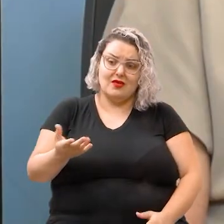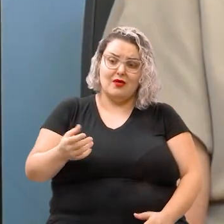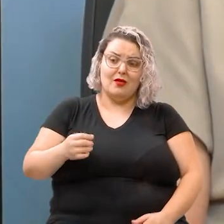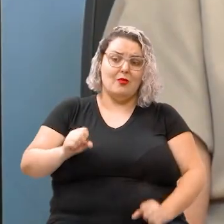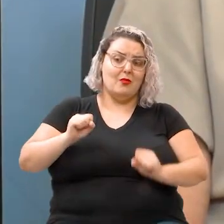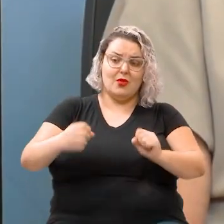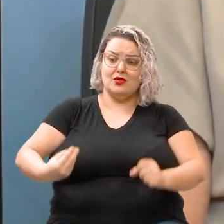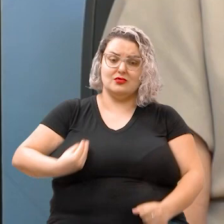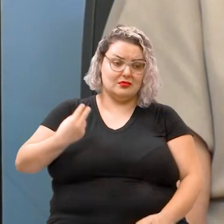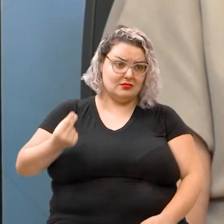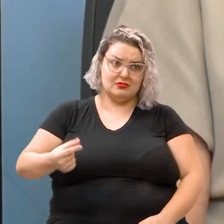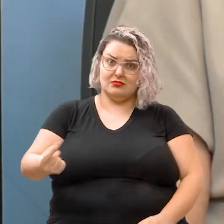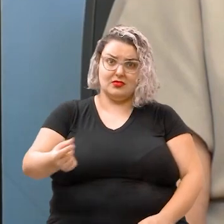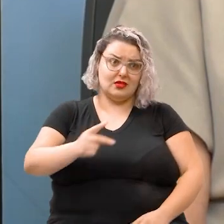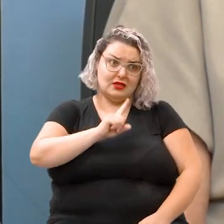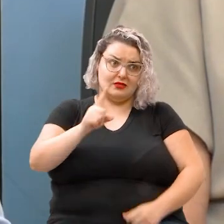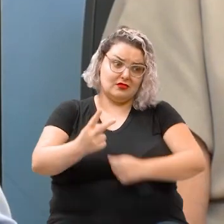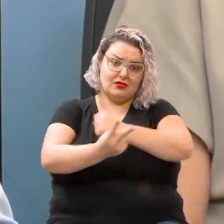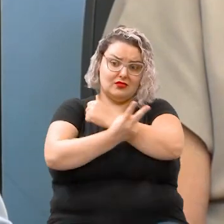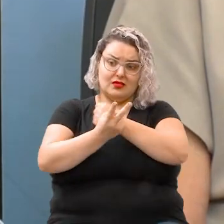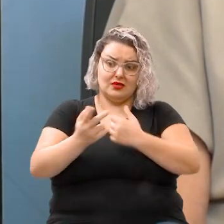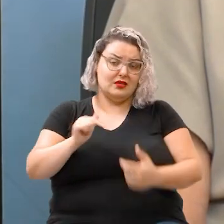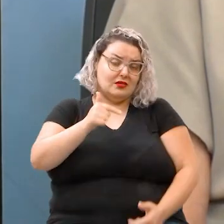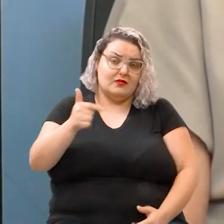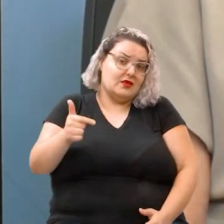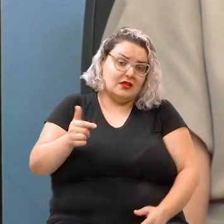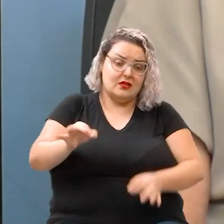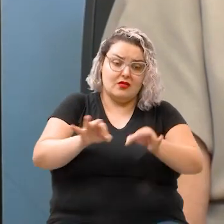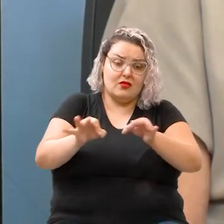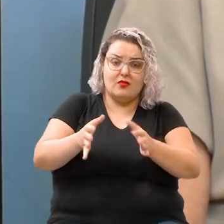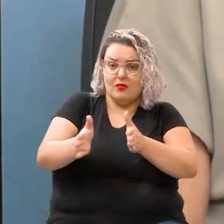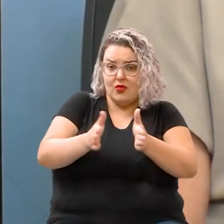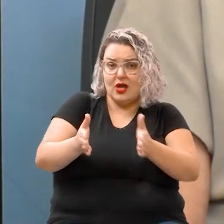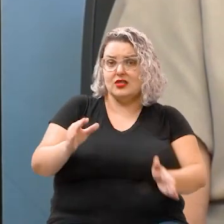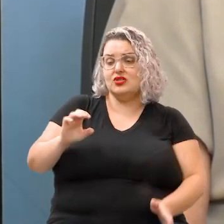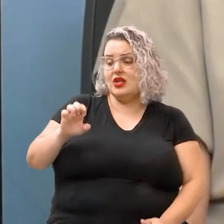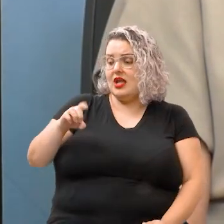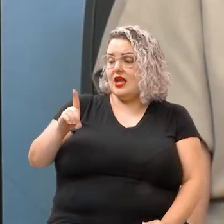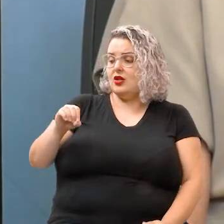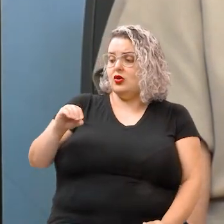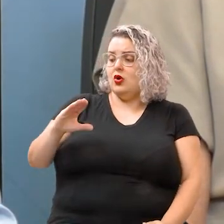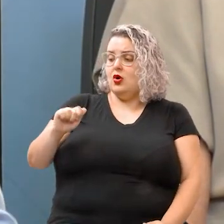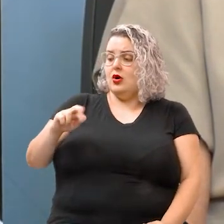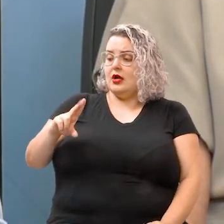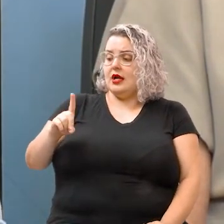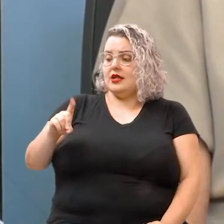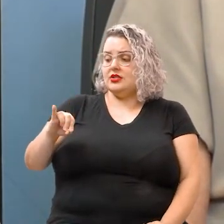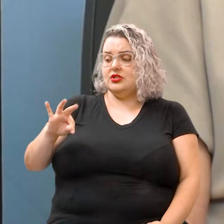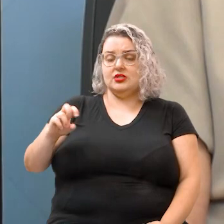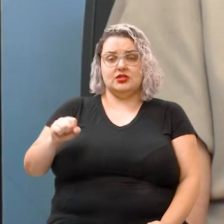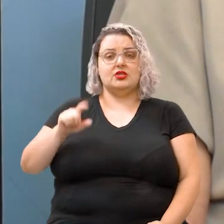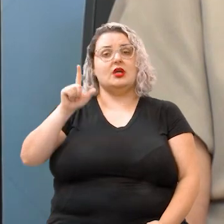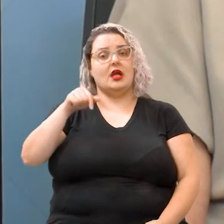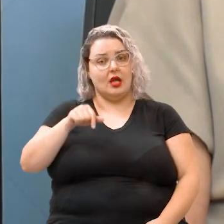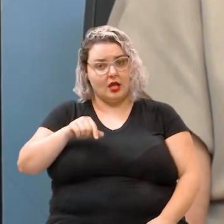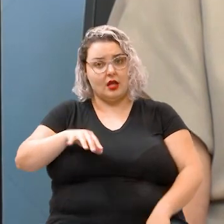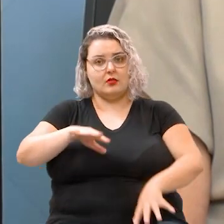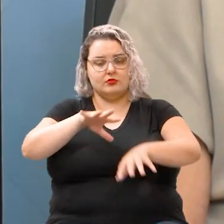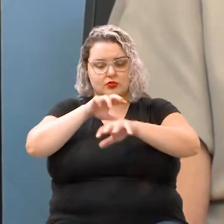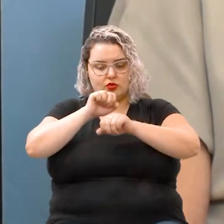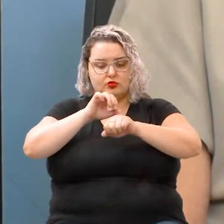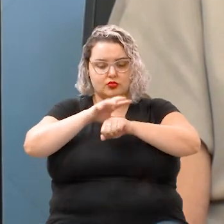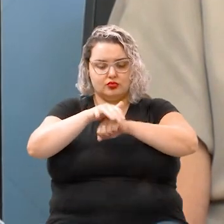cuidando da boca, dos dentes, e não vai ter um quadro de endocardite. A endocardite bacteriana, ela é um quadro